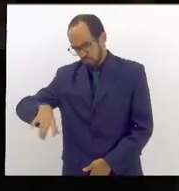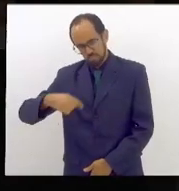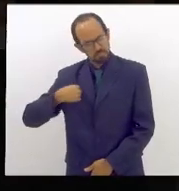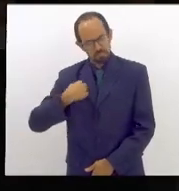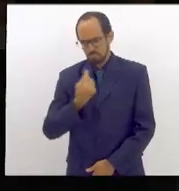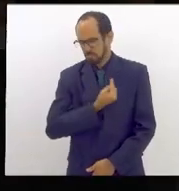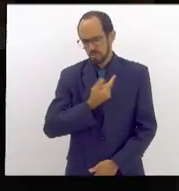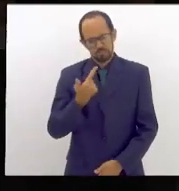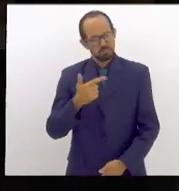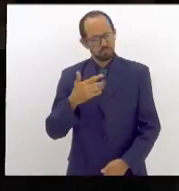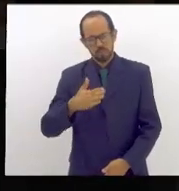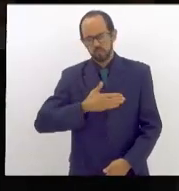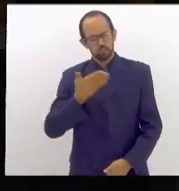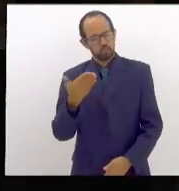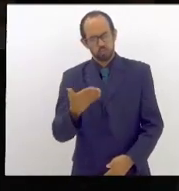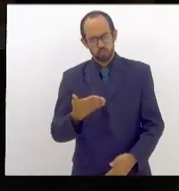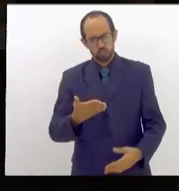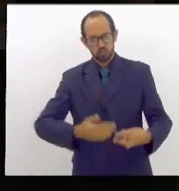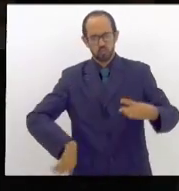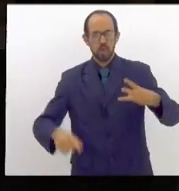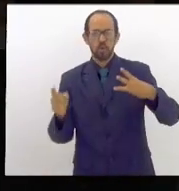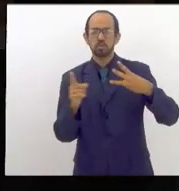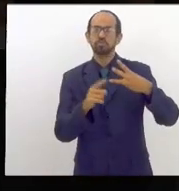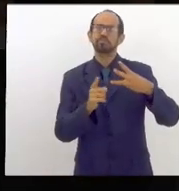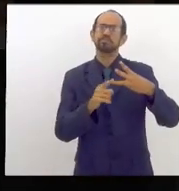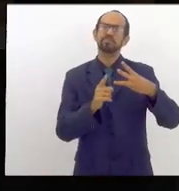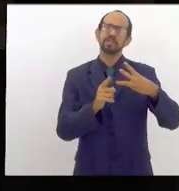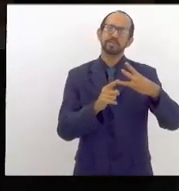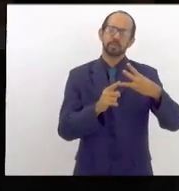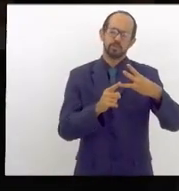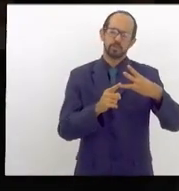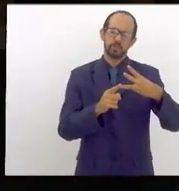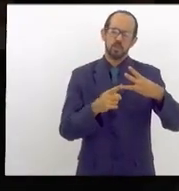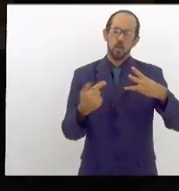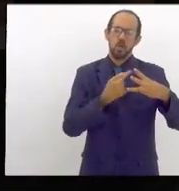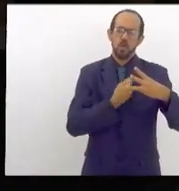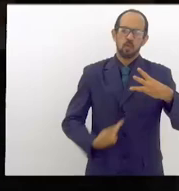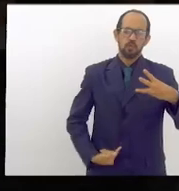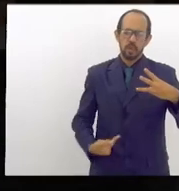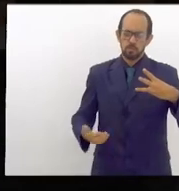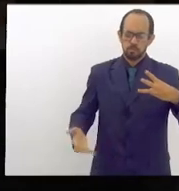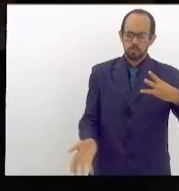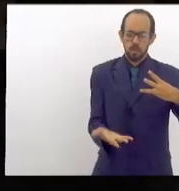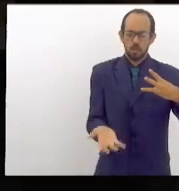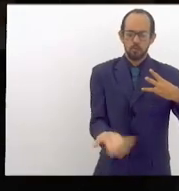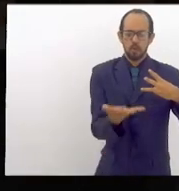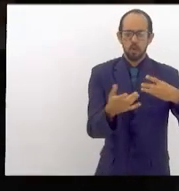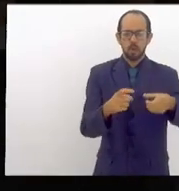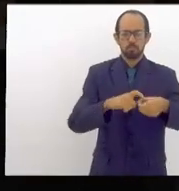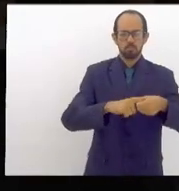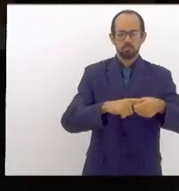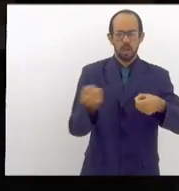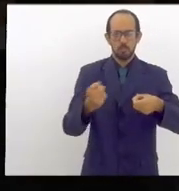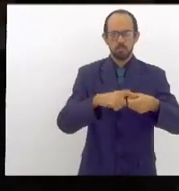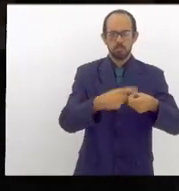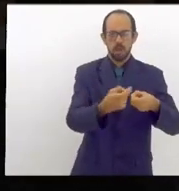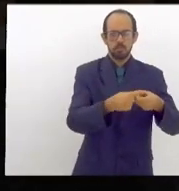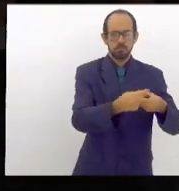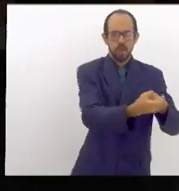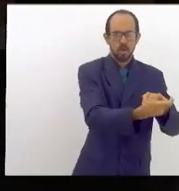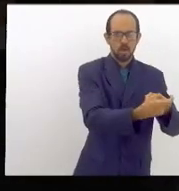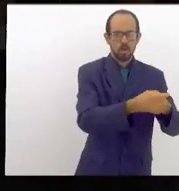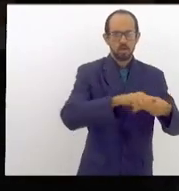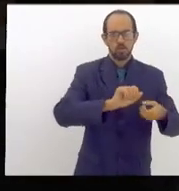mínimo necessário E aí ponto três o governo promoveu a desvinculação dos recursos do